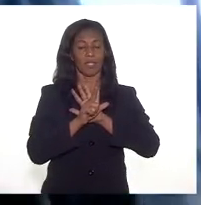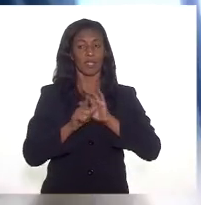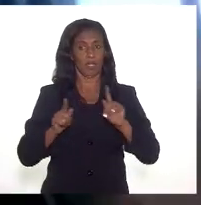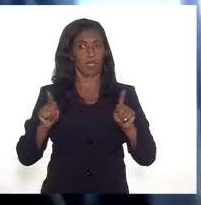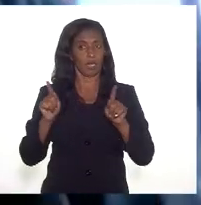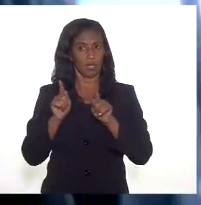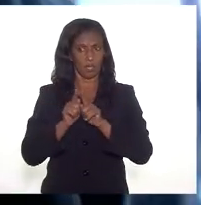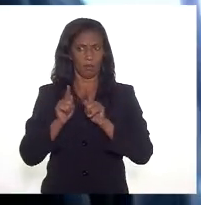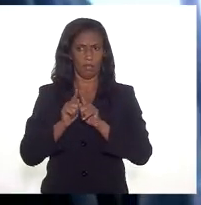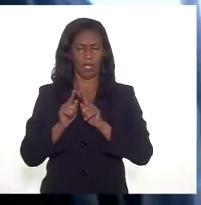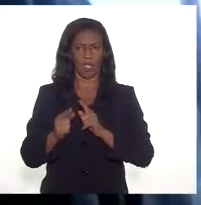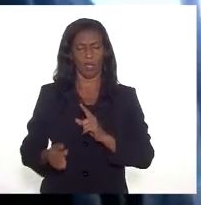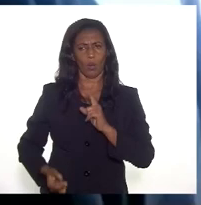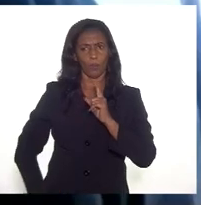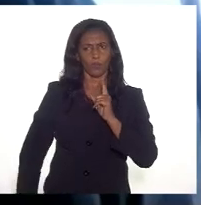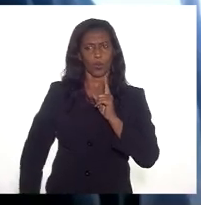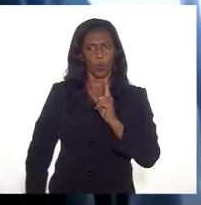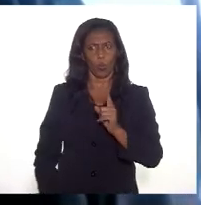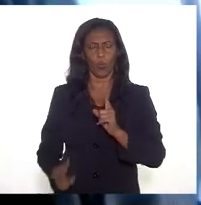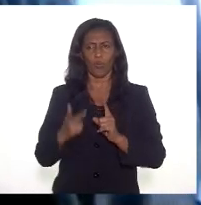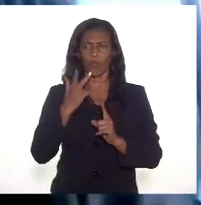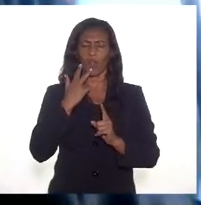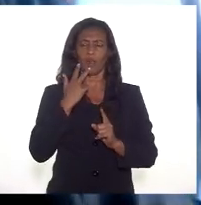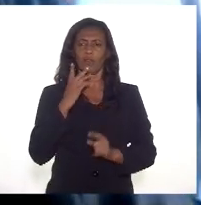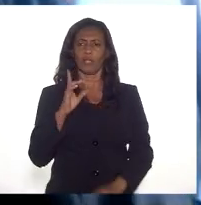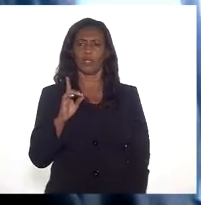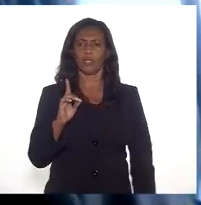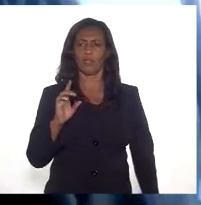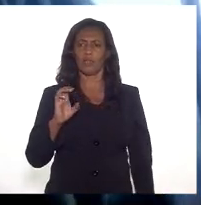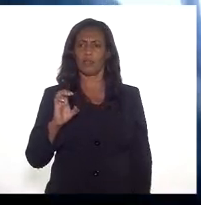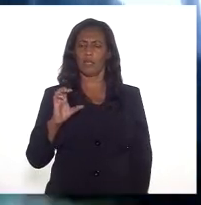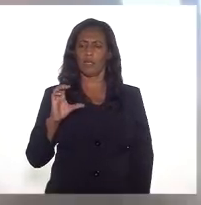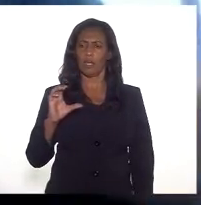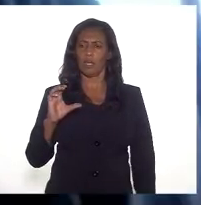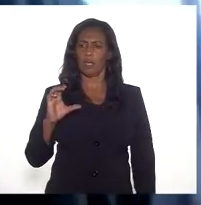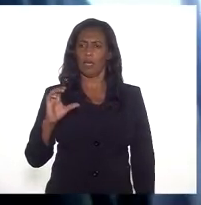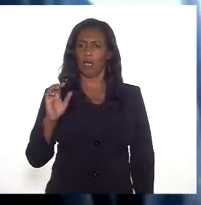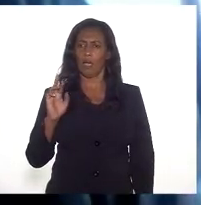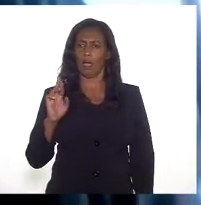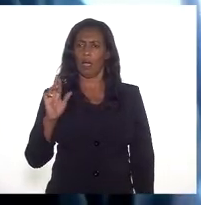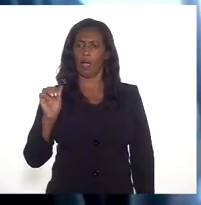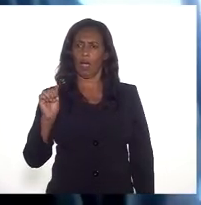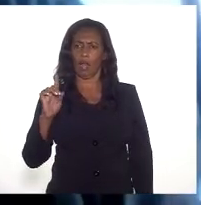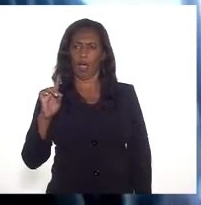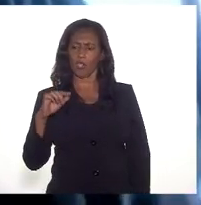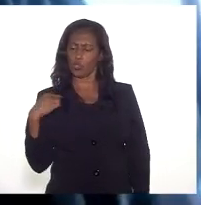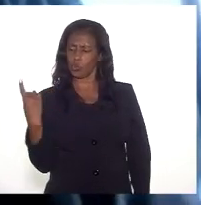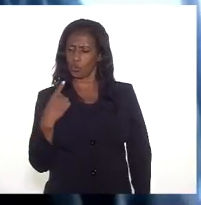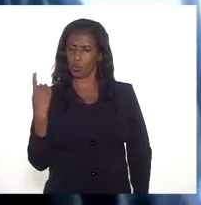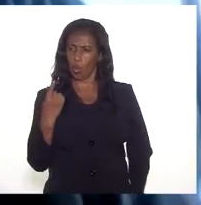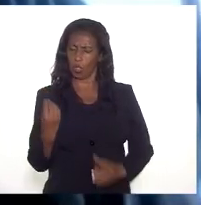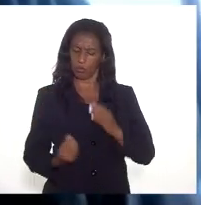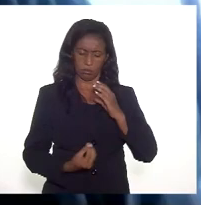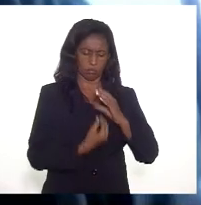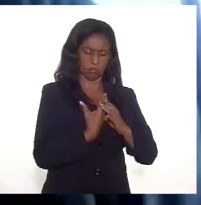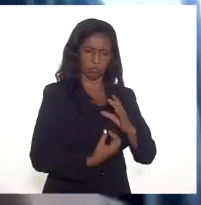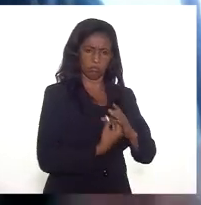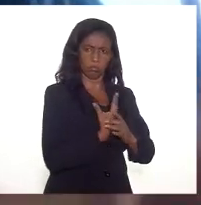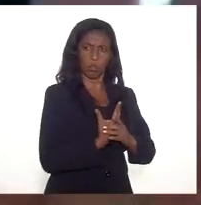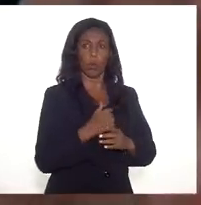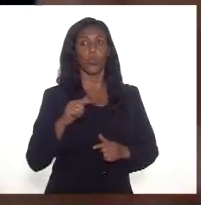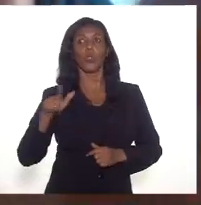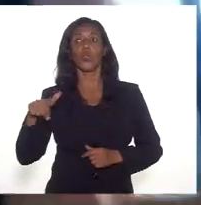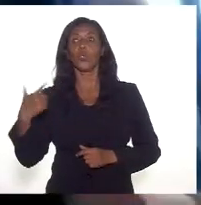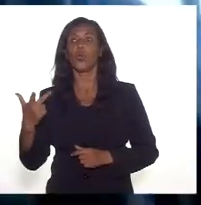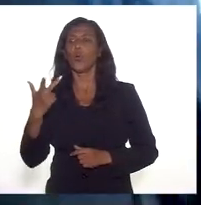Internalizando, interiorizando a DECRADE, que nós todos somos coautores, e o outro criando